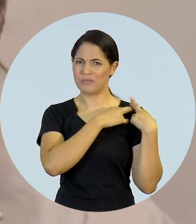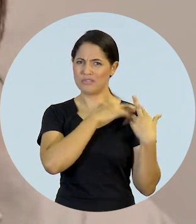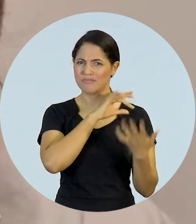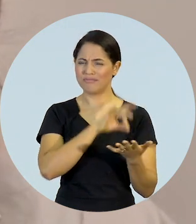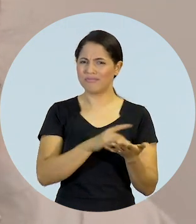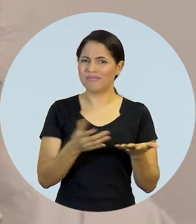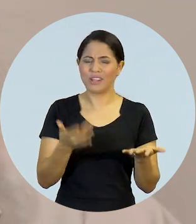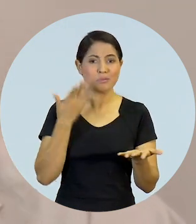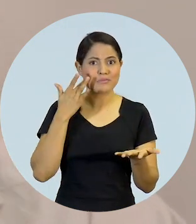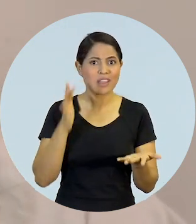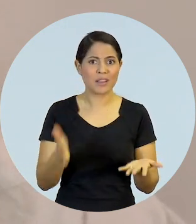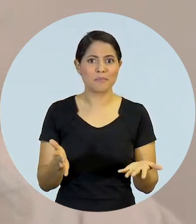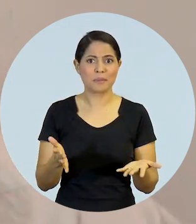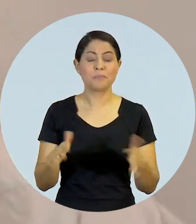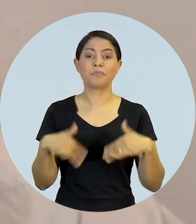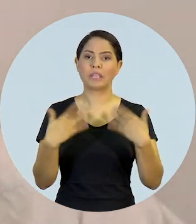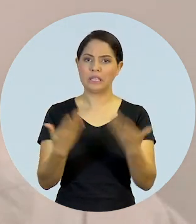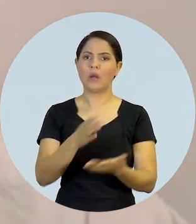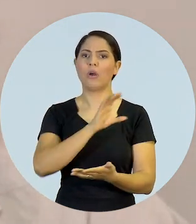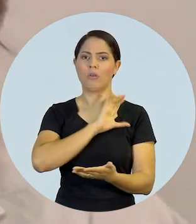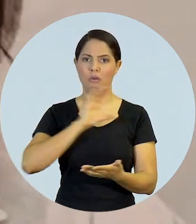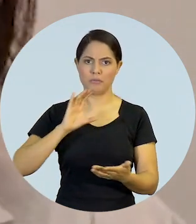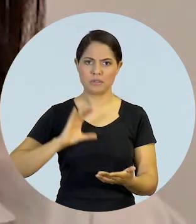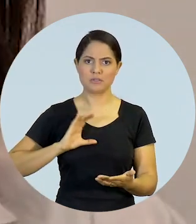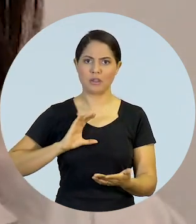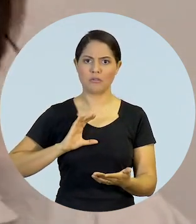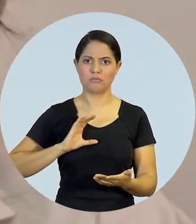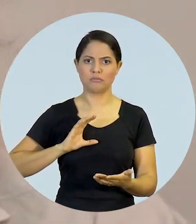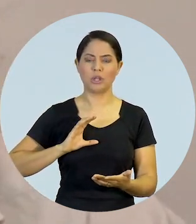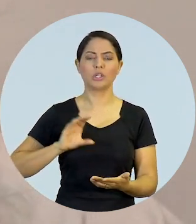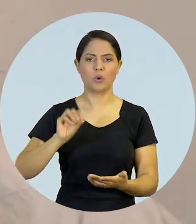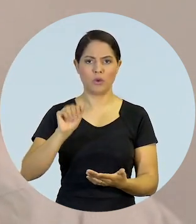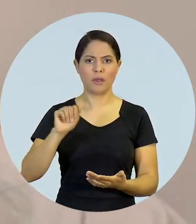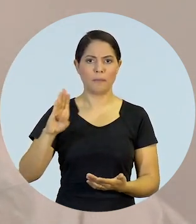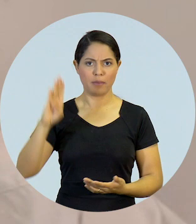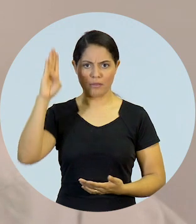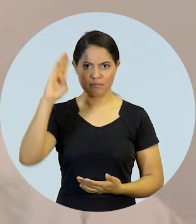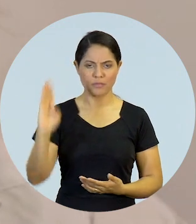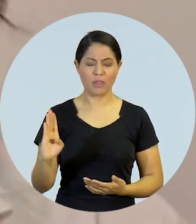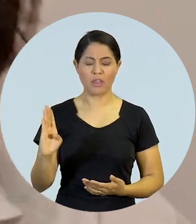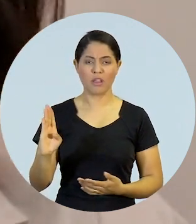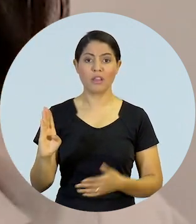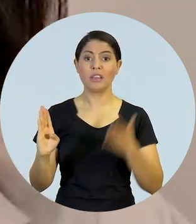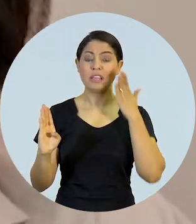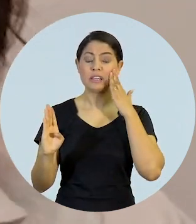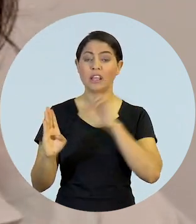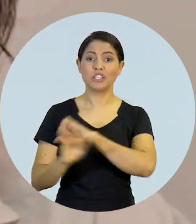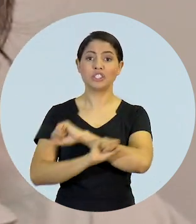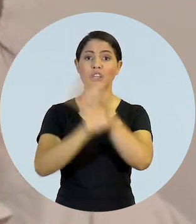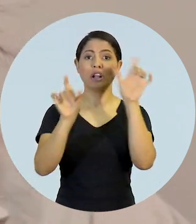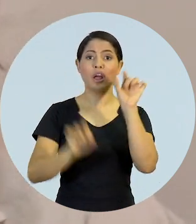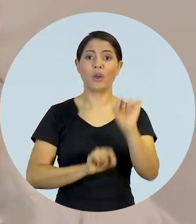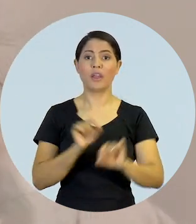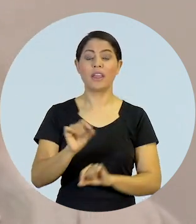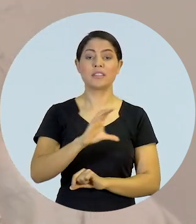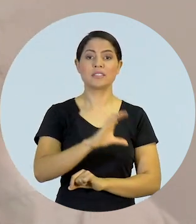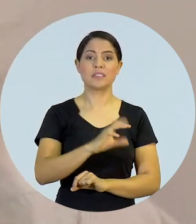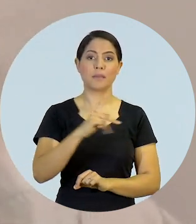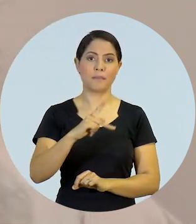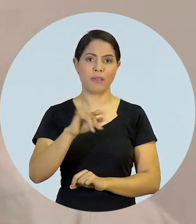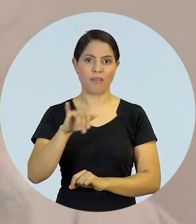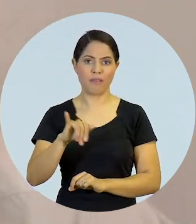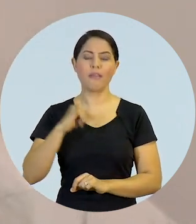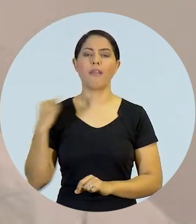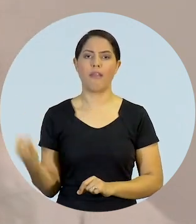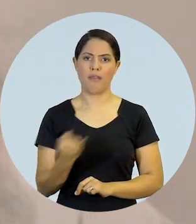o responsável. Assim, a Comissão Nacional entende que a CPI para investigação